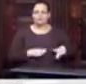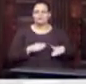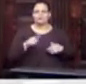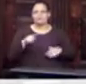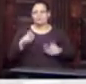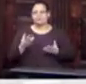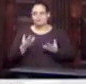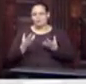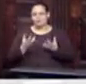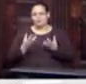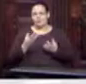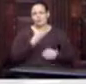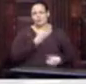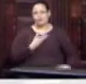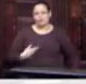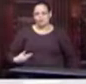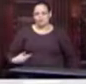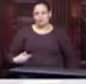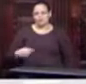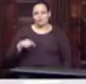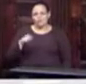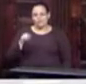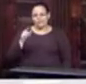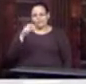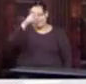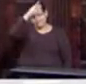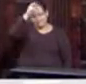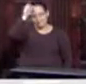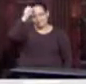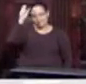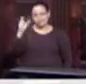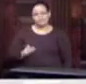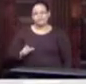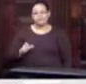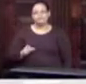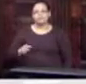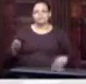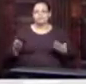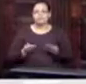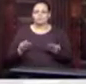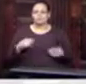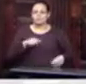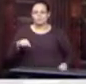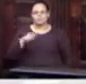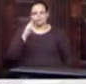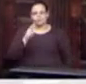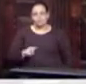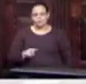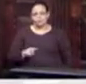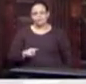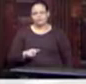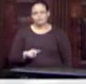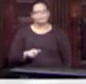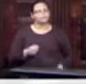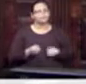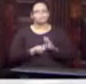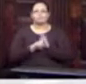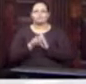pretendido pelo governo do estado. Agora estamos vendo quando muitos